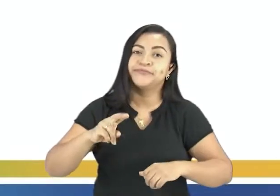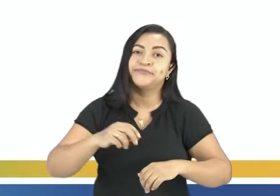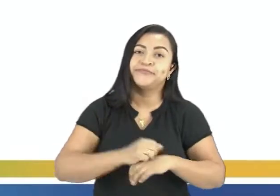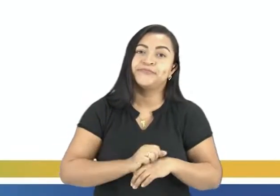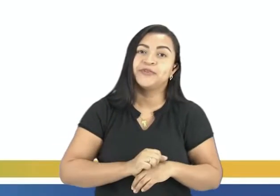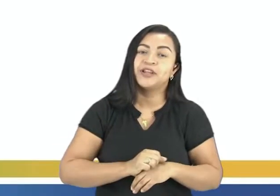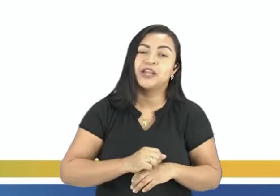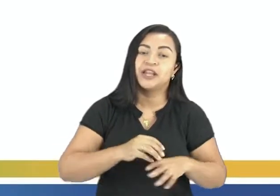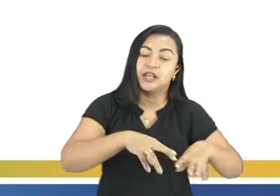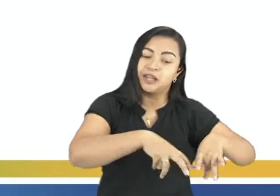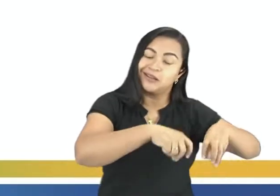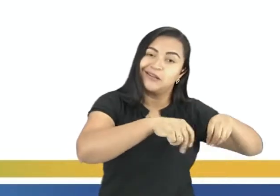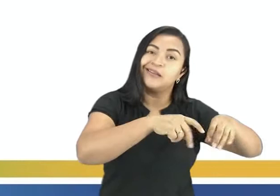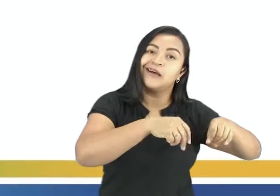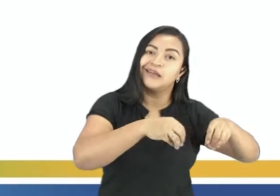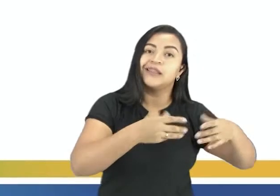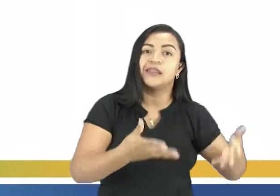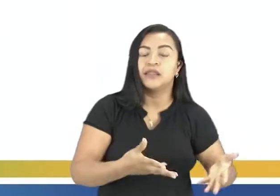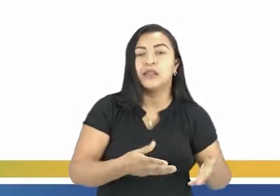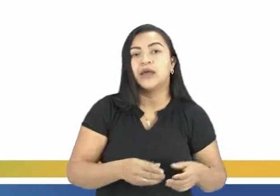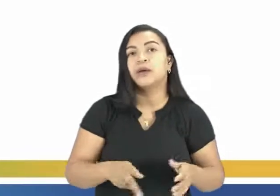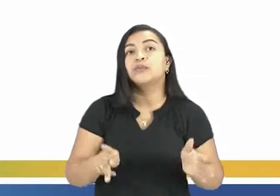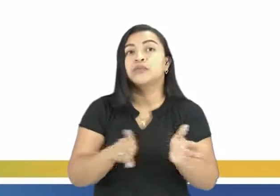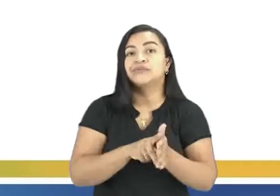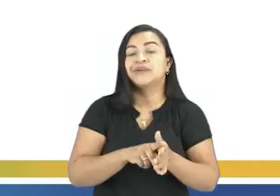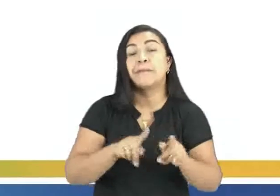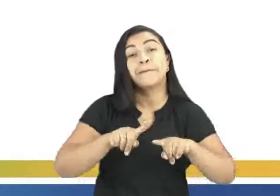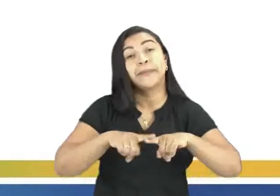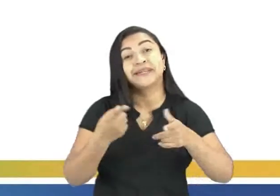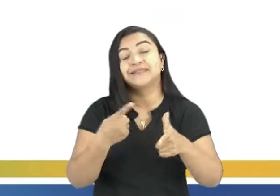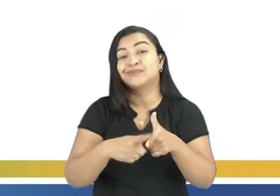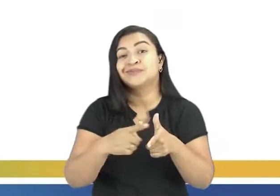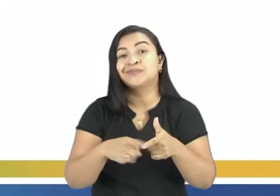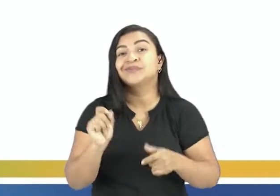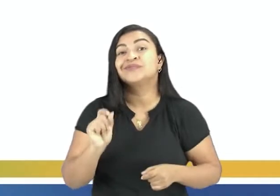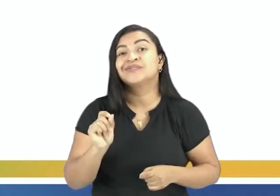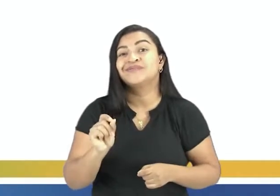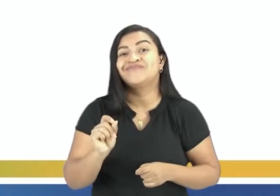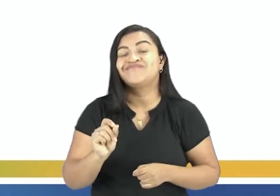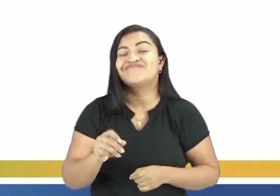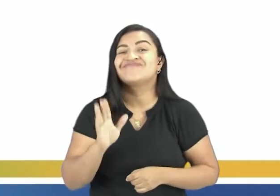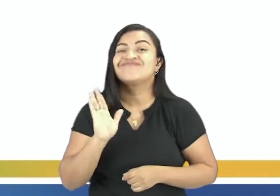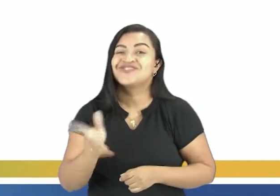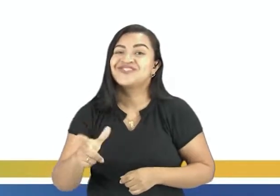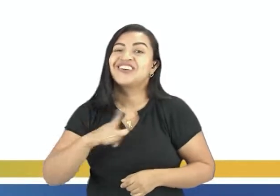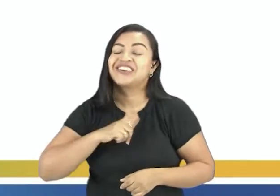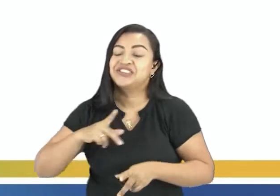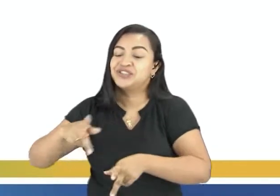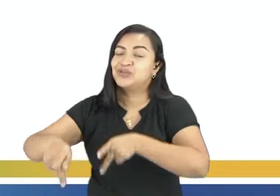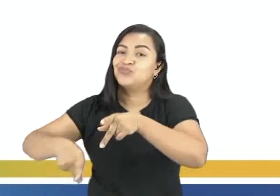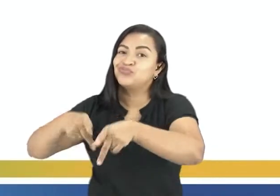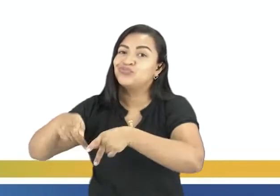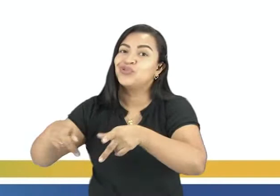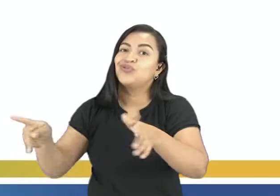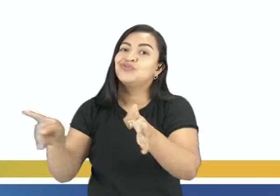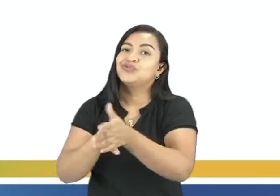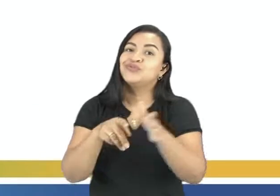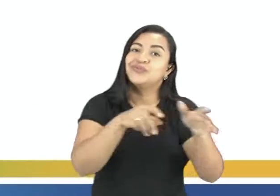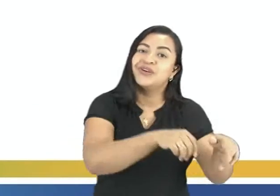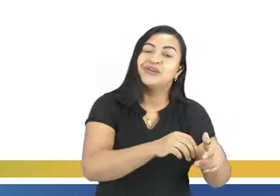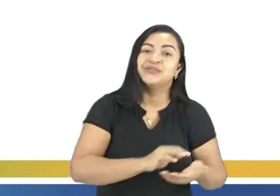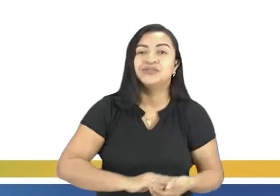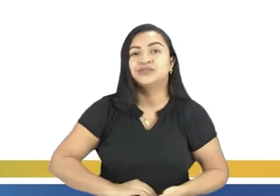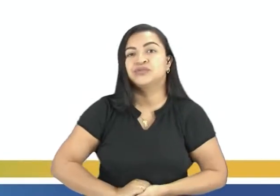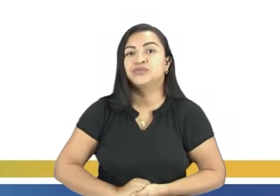entra um probleminha. Esse território já era tomado por outras nações de caráter islâmico.